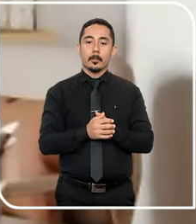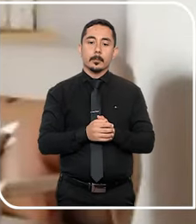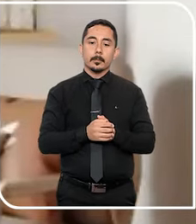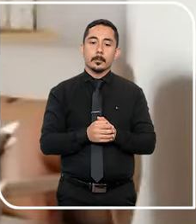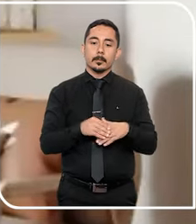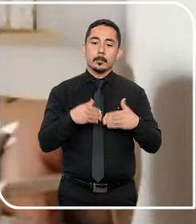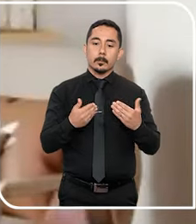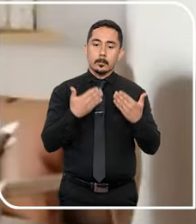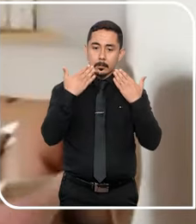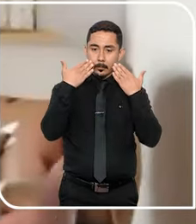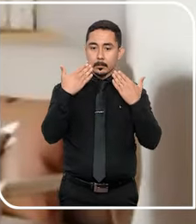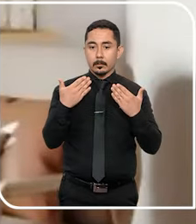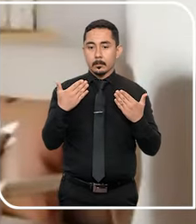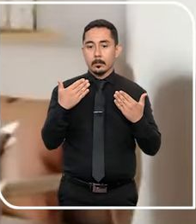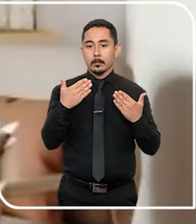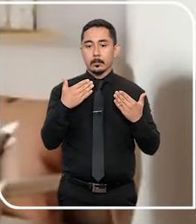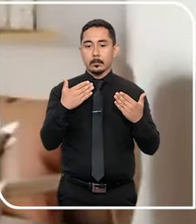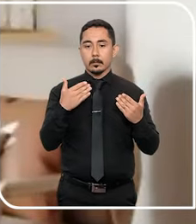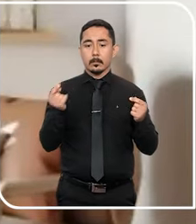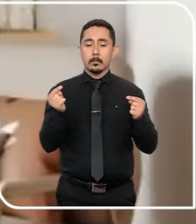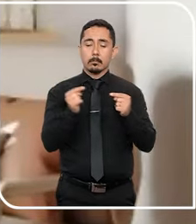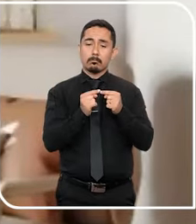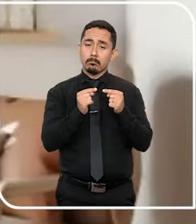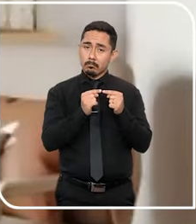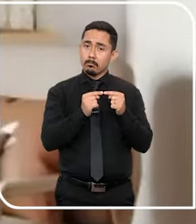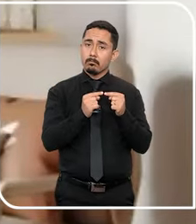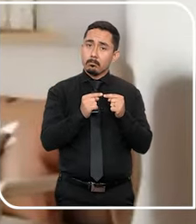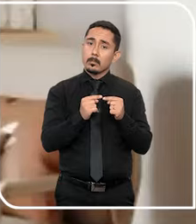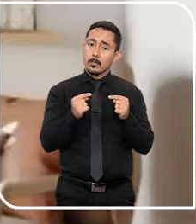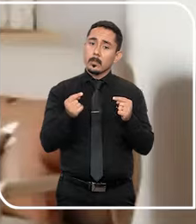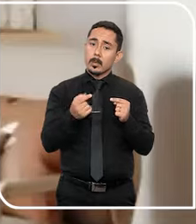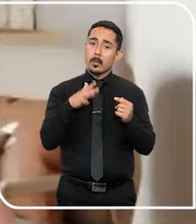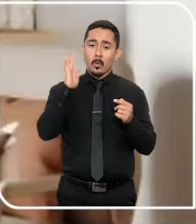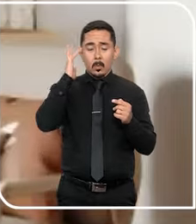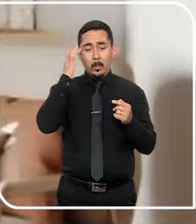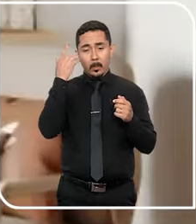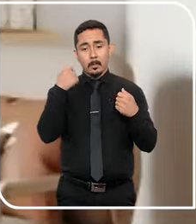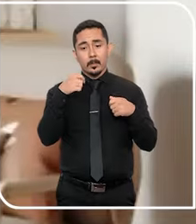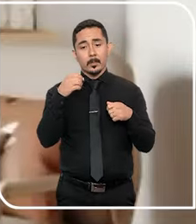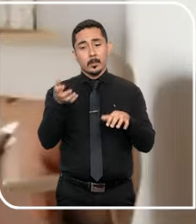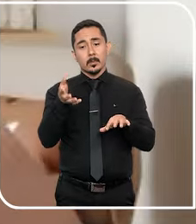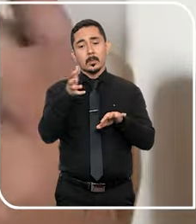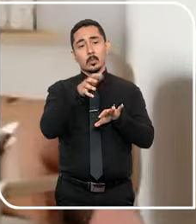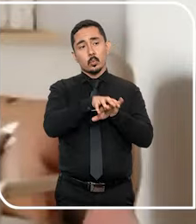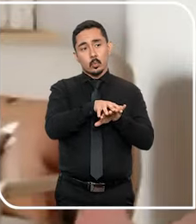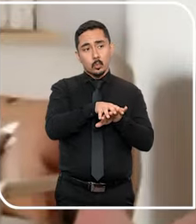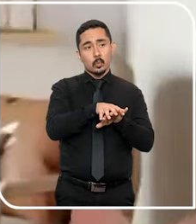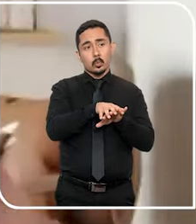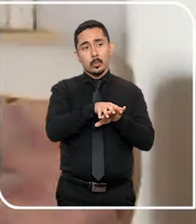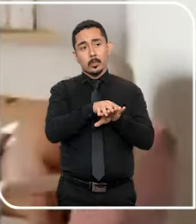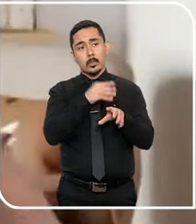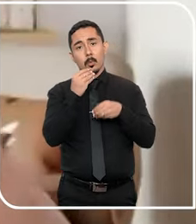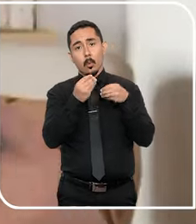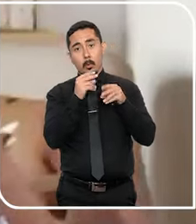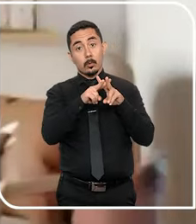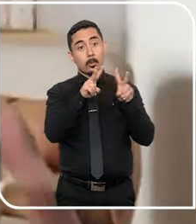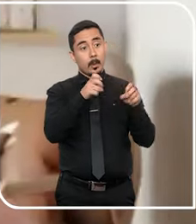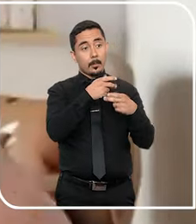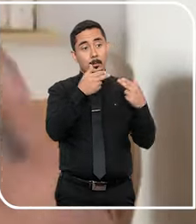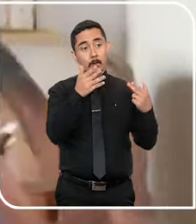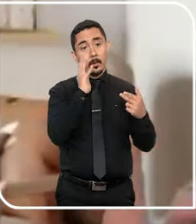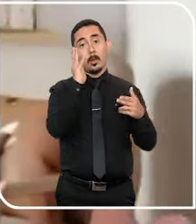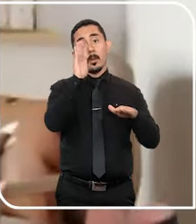comportar então assim trazendo uma combinação do que essa pessoa trouxe Talvez seja isso a gente pode usar inclusive temas